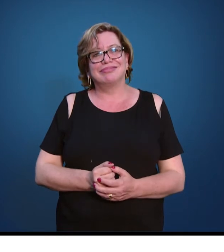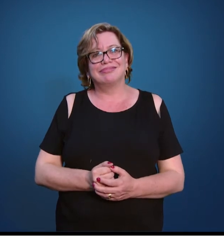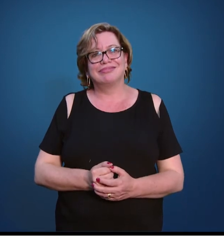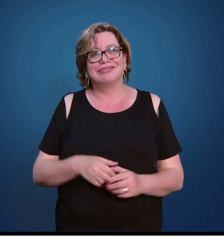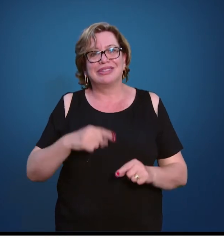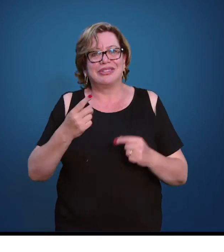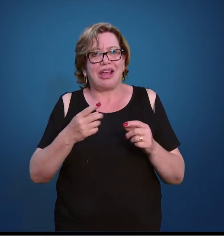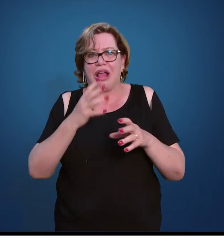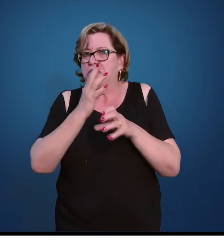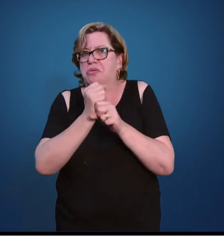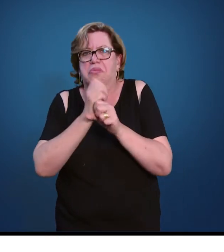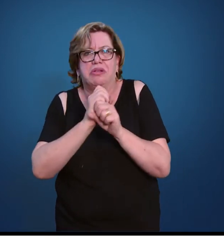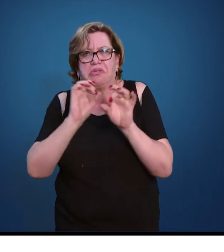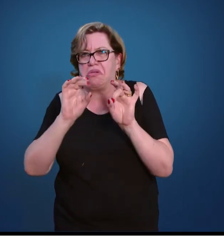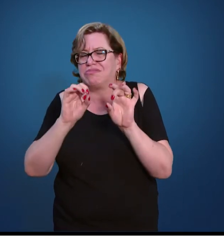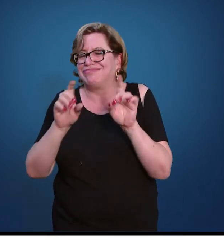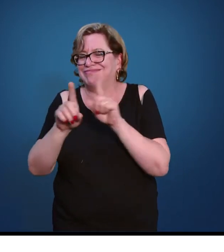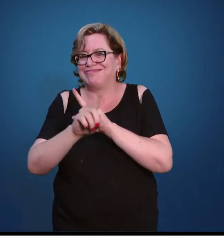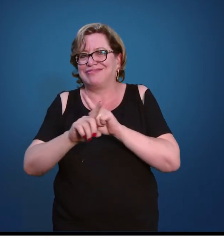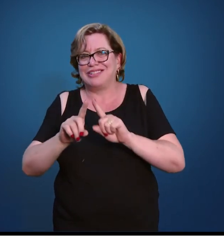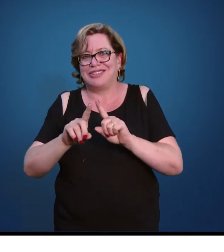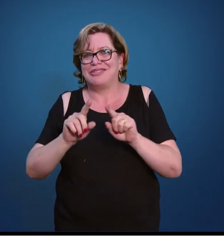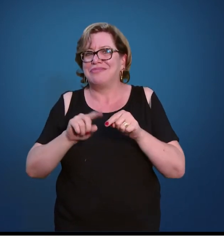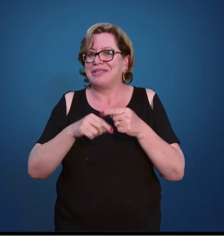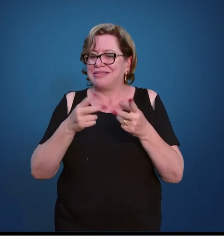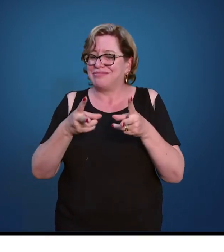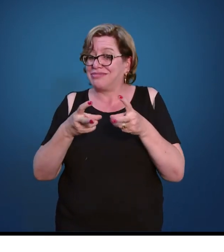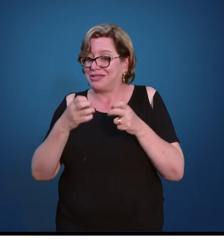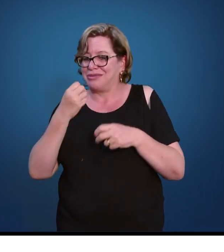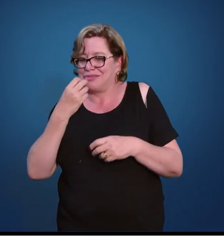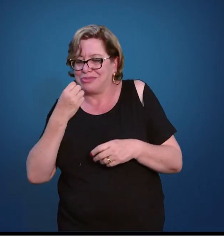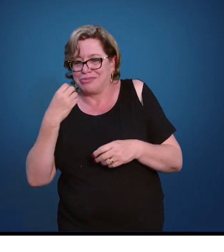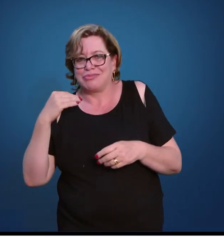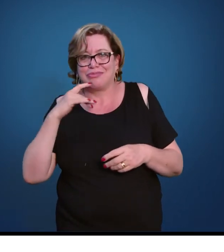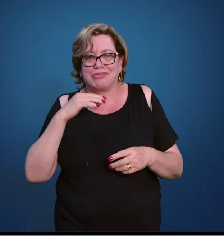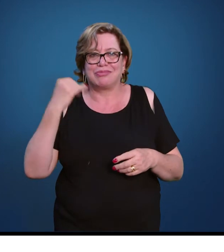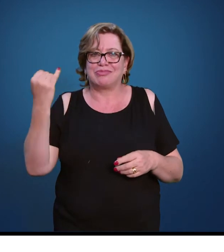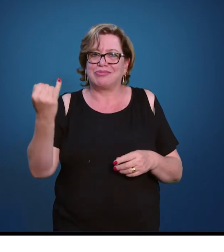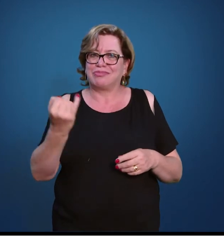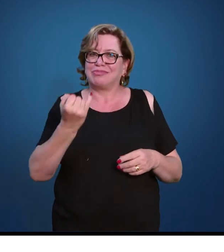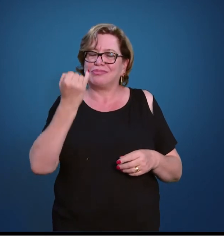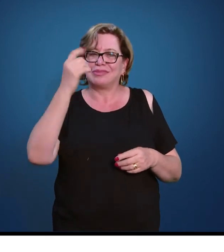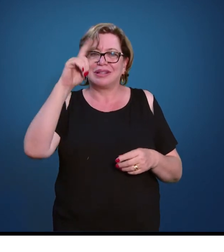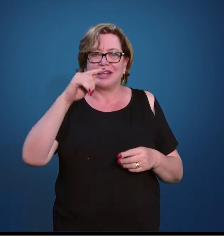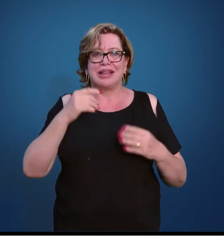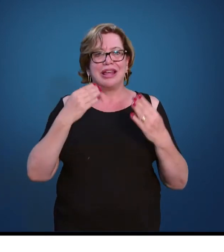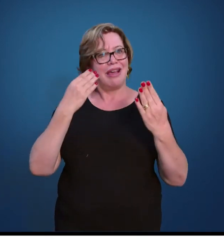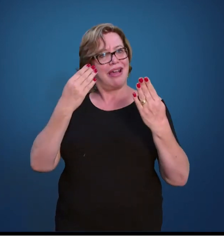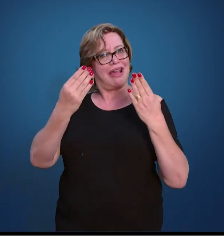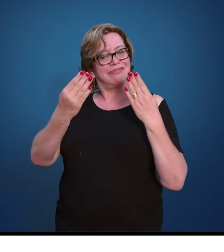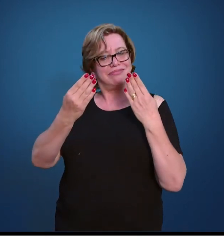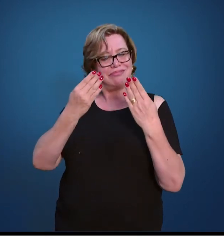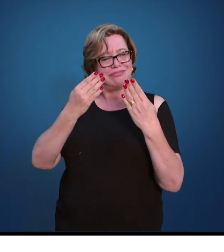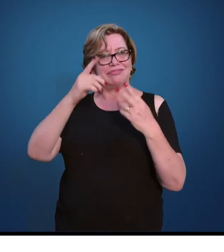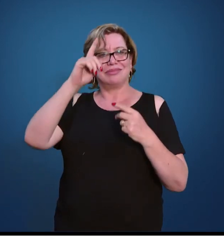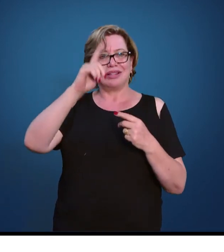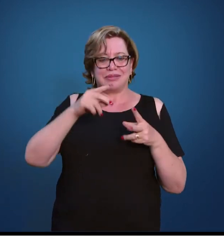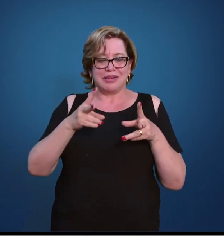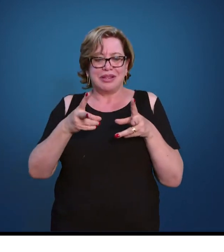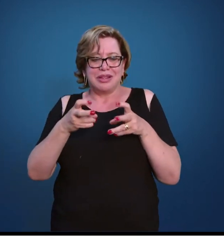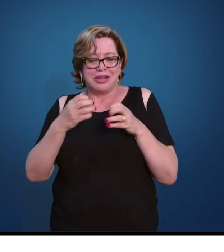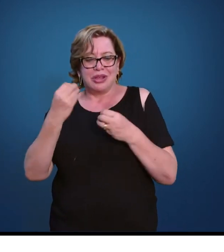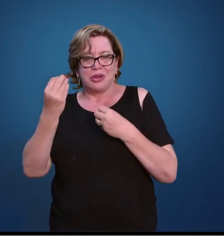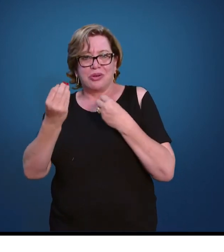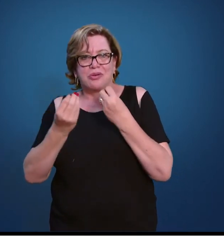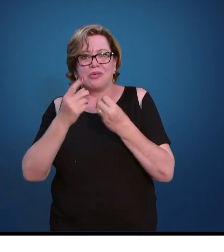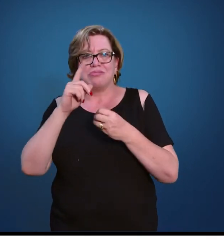Apenas ter o número não me interessa. E esta análise serve para quê? Para saber realmente como está aquela